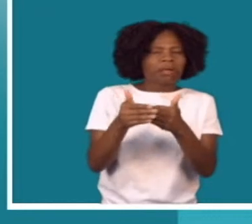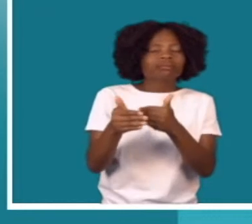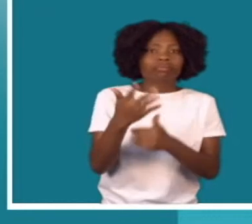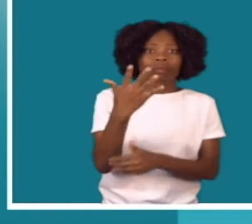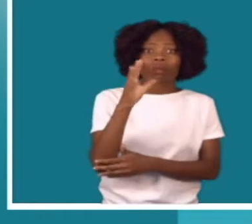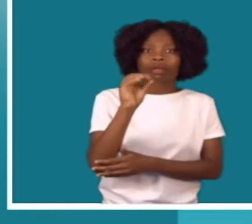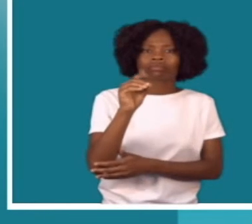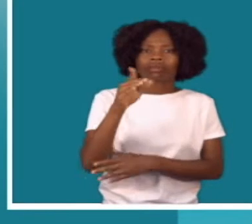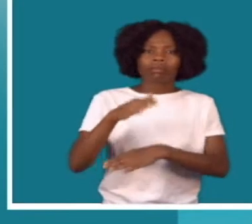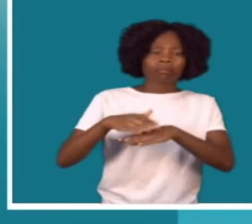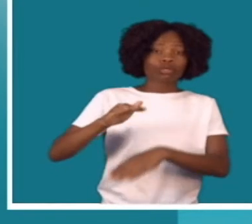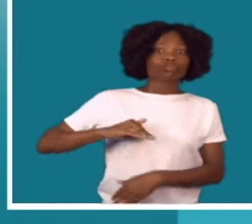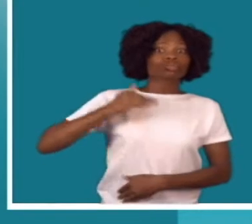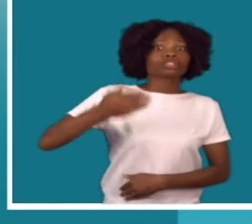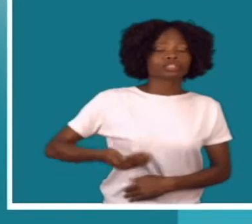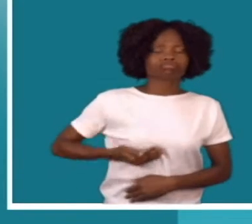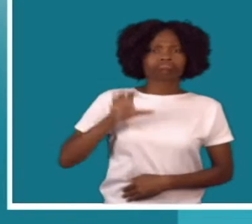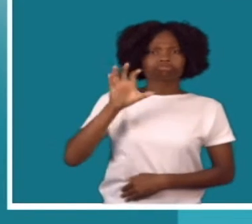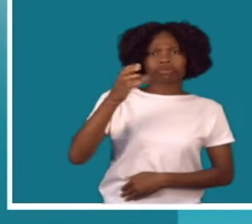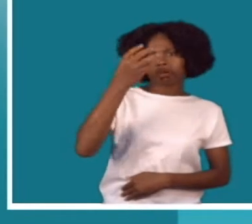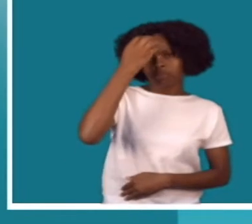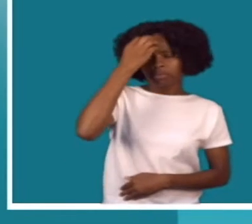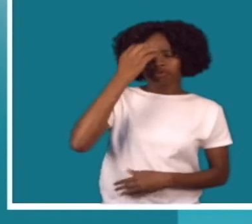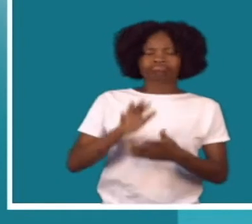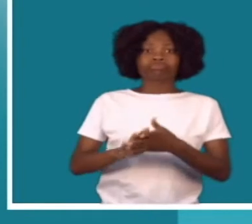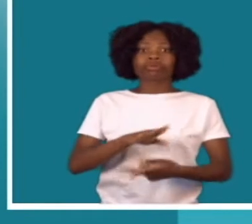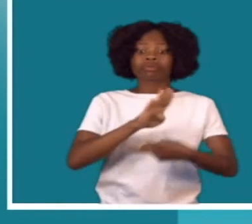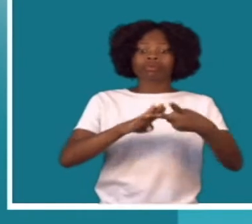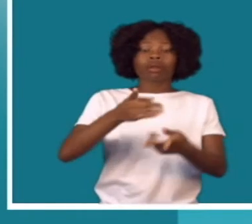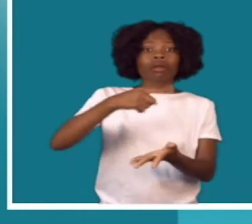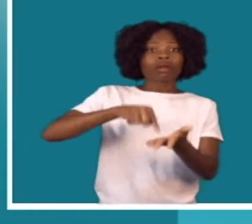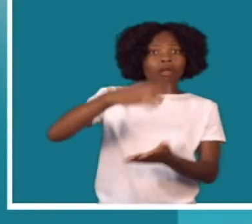de 50 mulheres da província e cidade de Maputo.